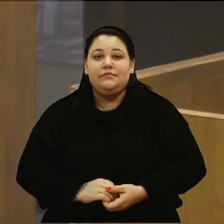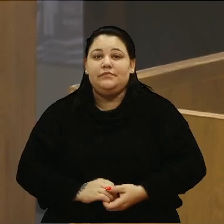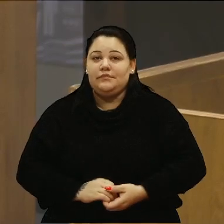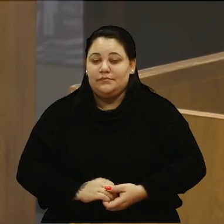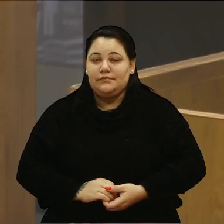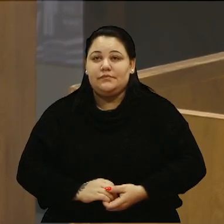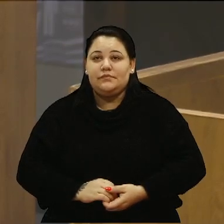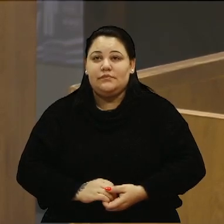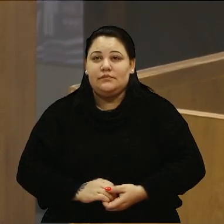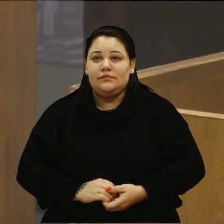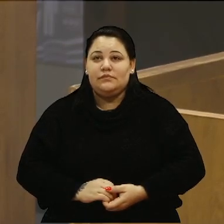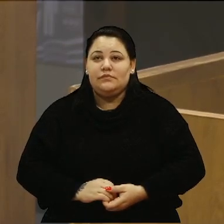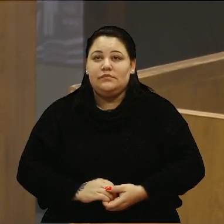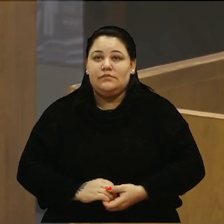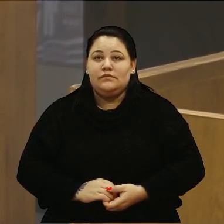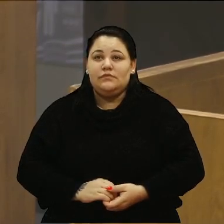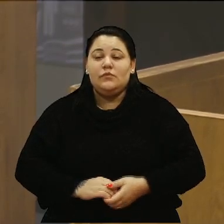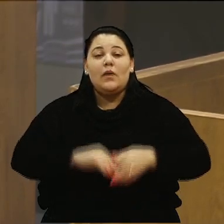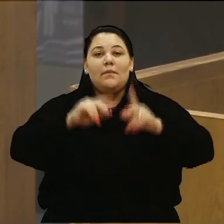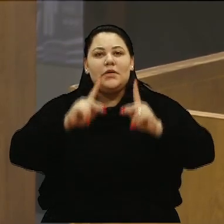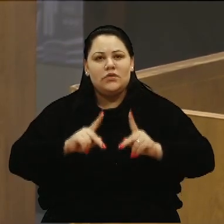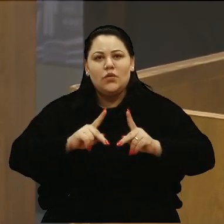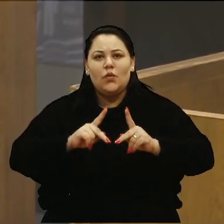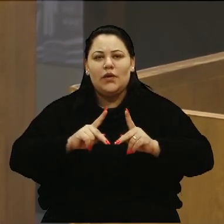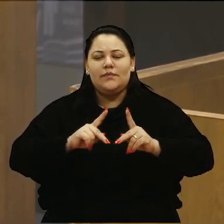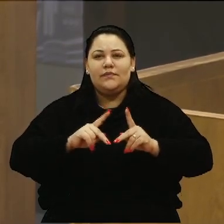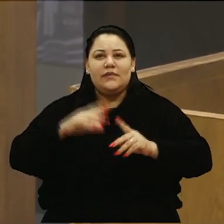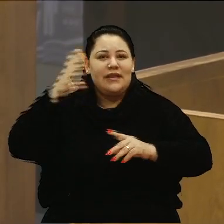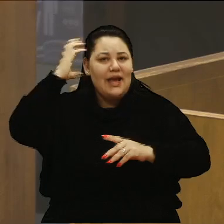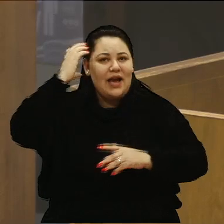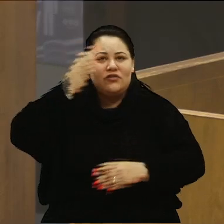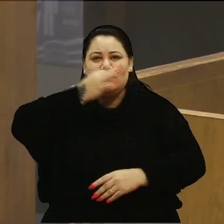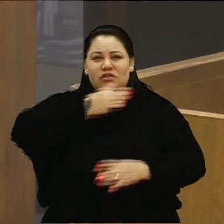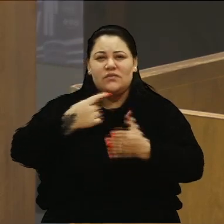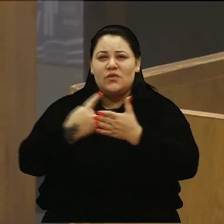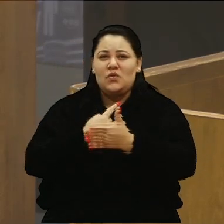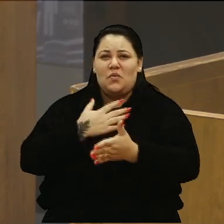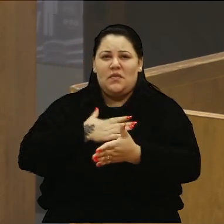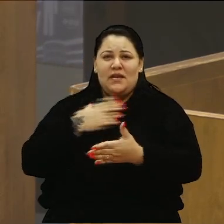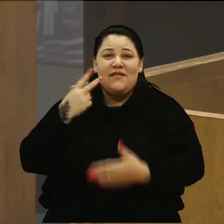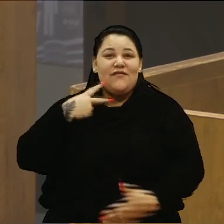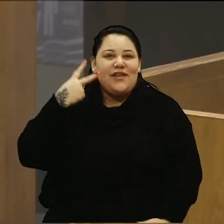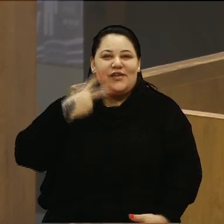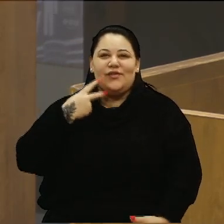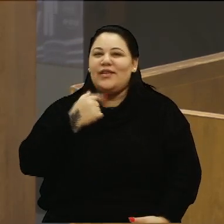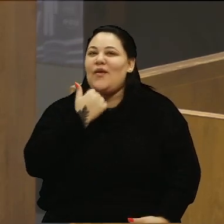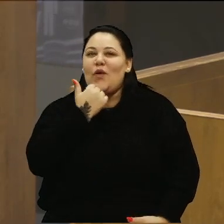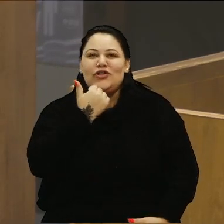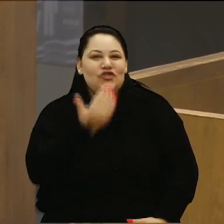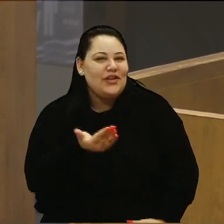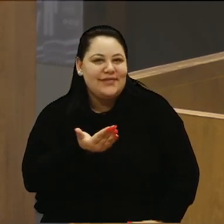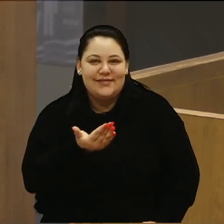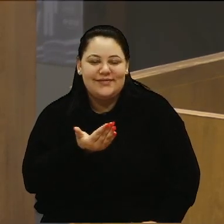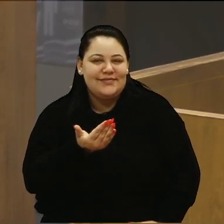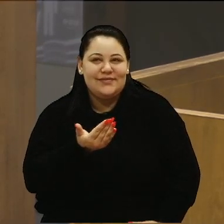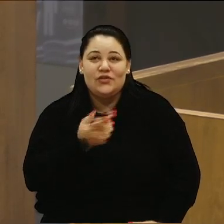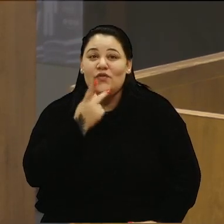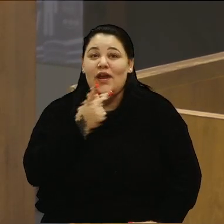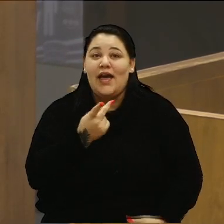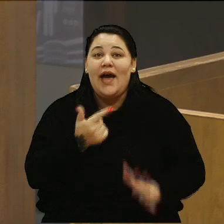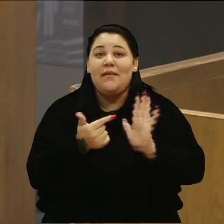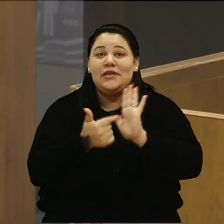Um seguidor da Rádio Caxias, ele me questionou: vereador, não adianta o senhor falar, apresente